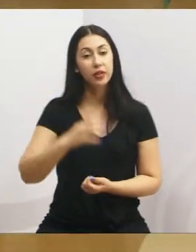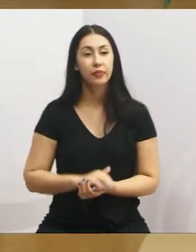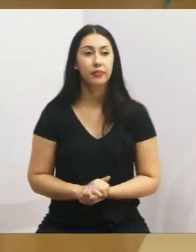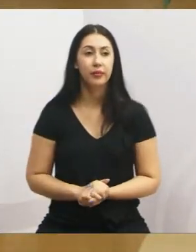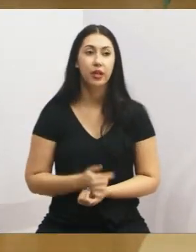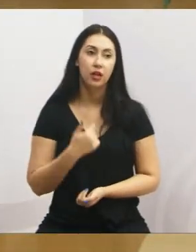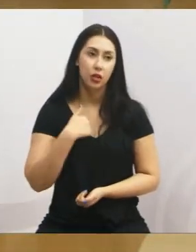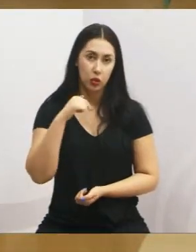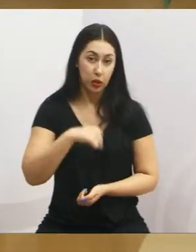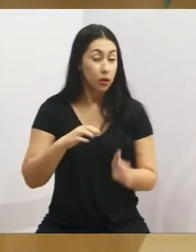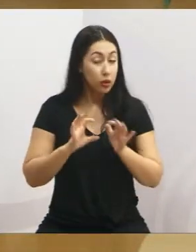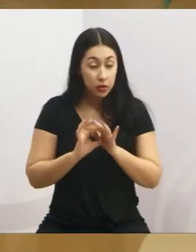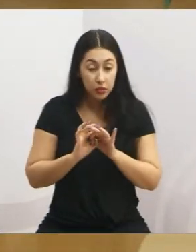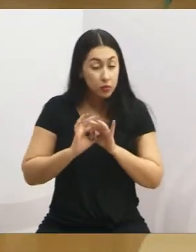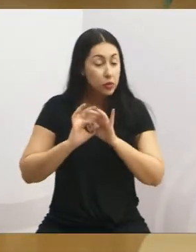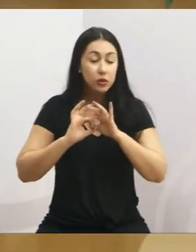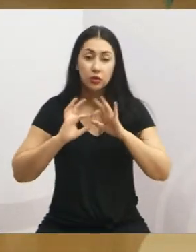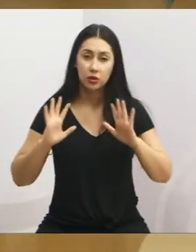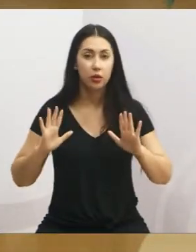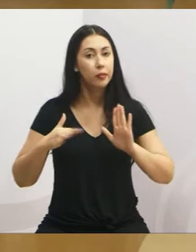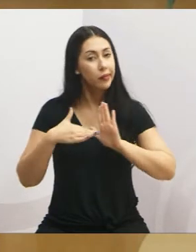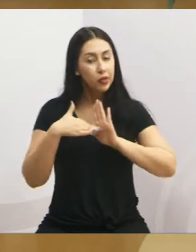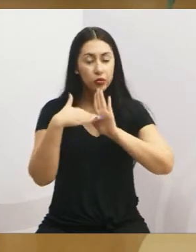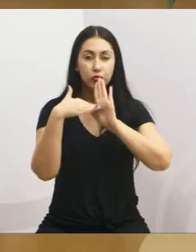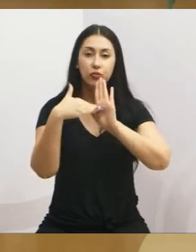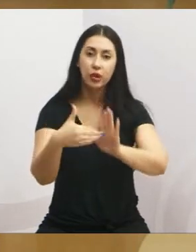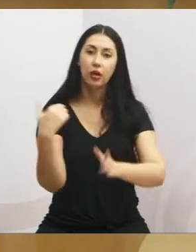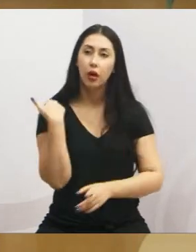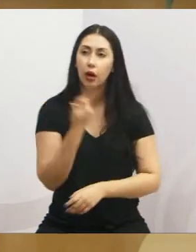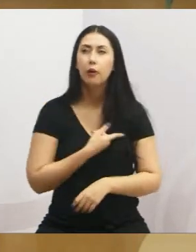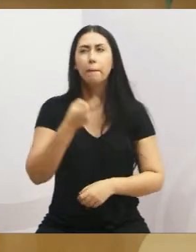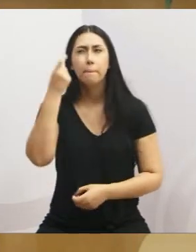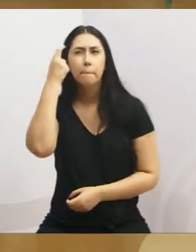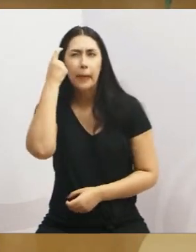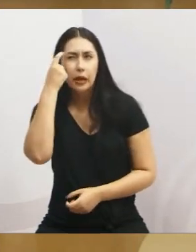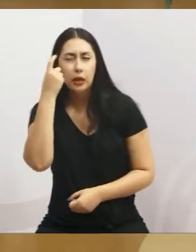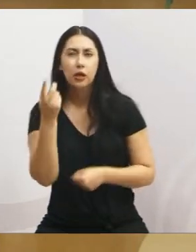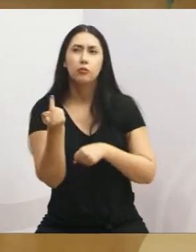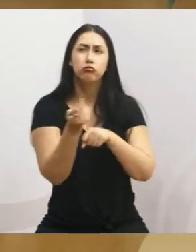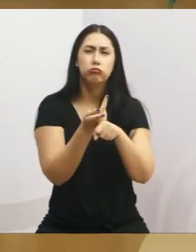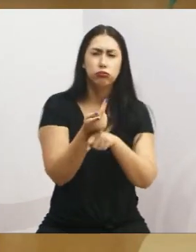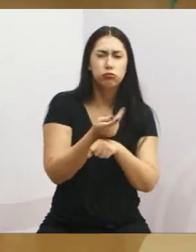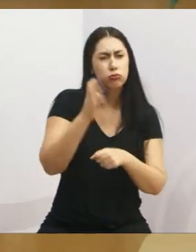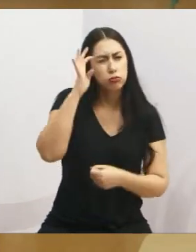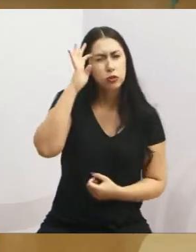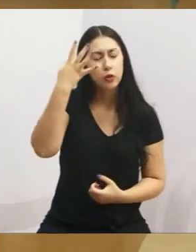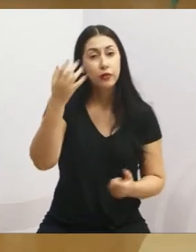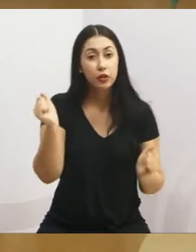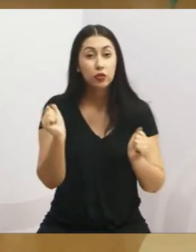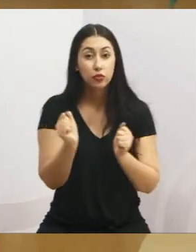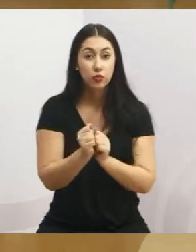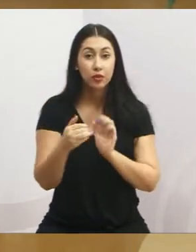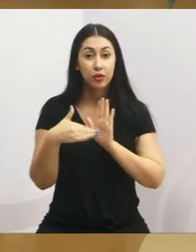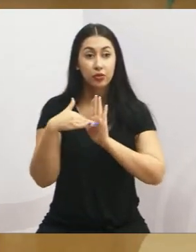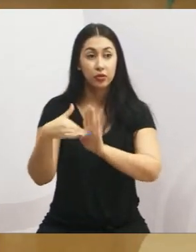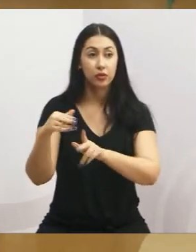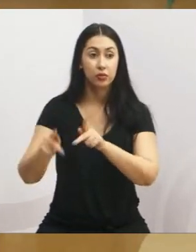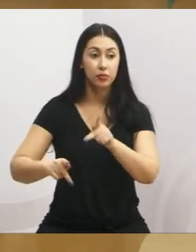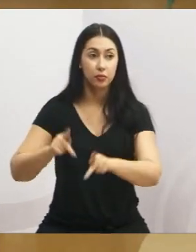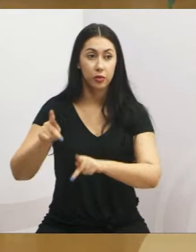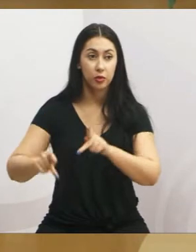como parceiro à disposição para a gente buscar alternativas, para a gente propor ideias e atender a nossa